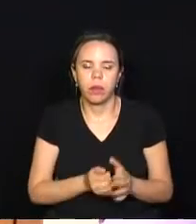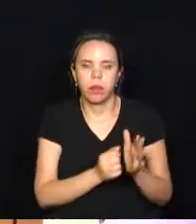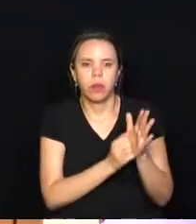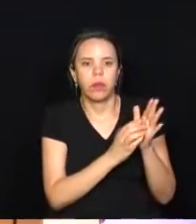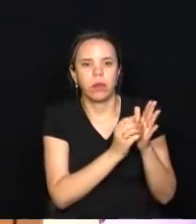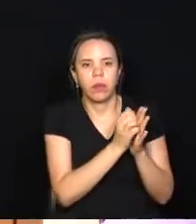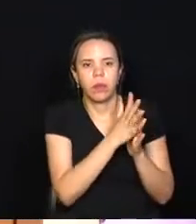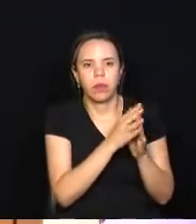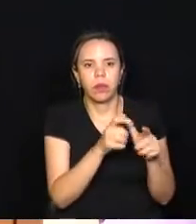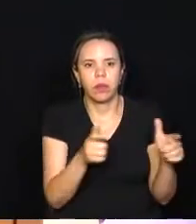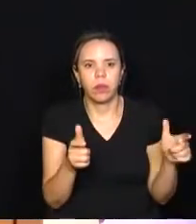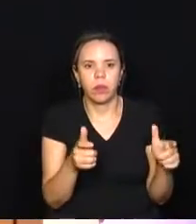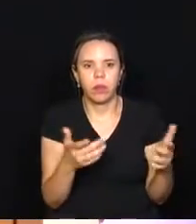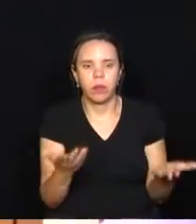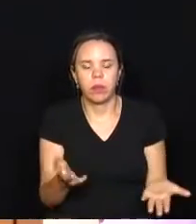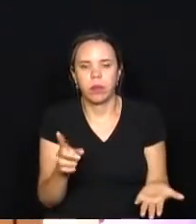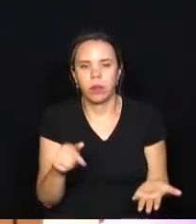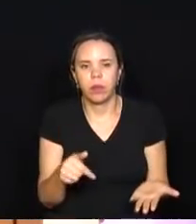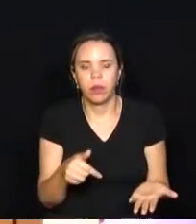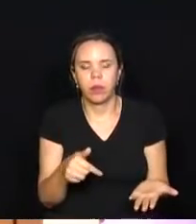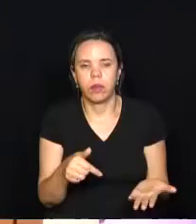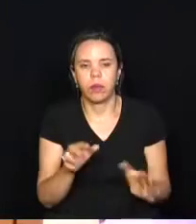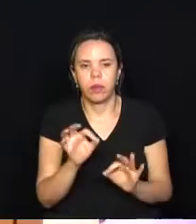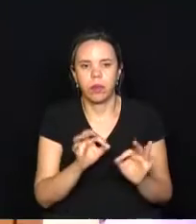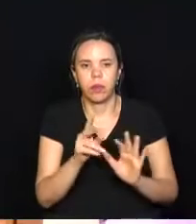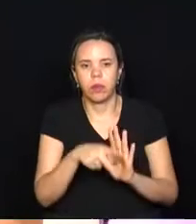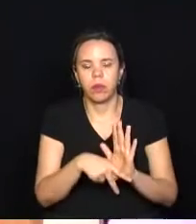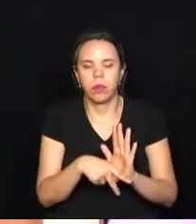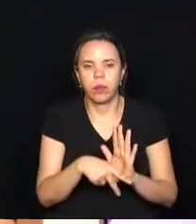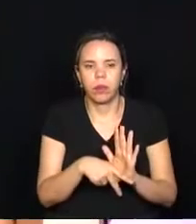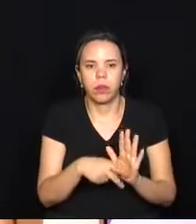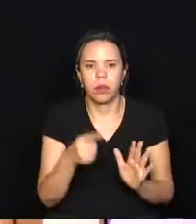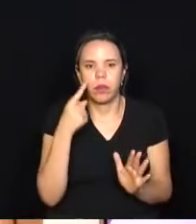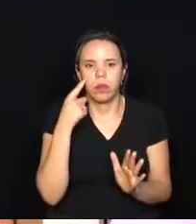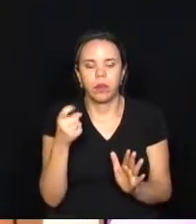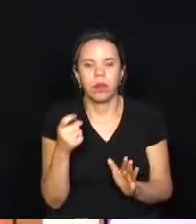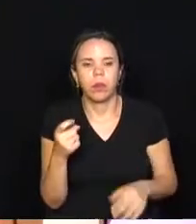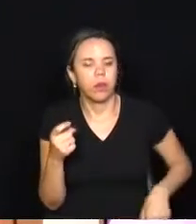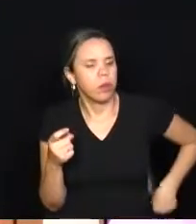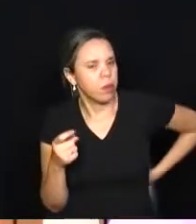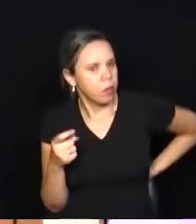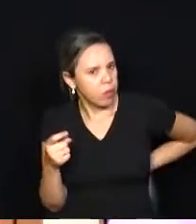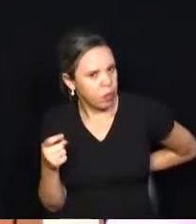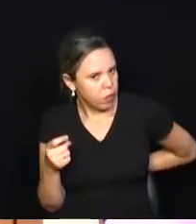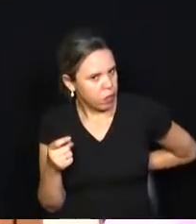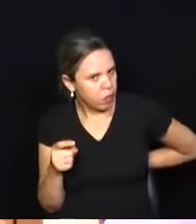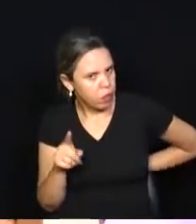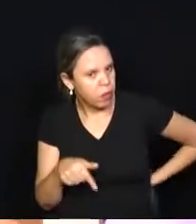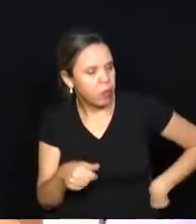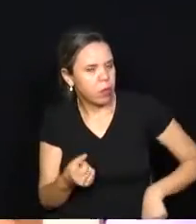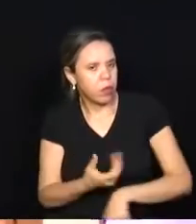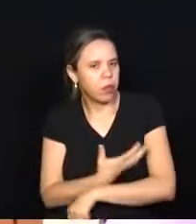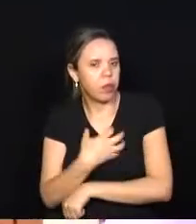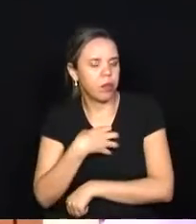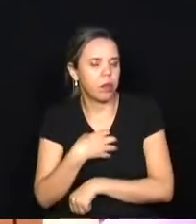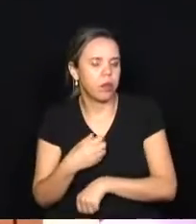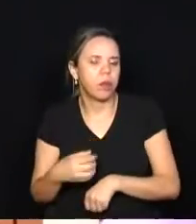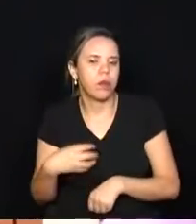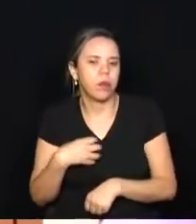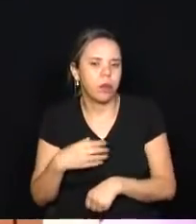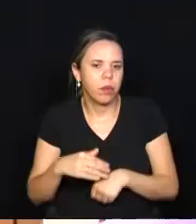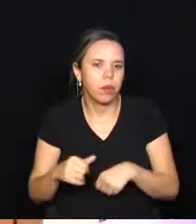burocracias muito grandes. Mas são projetos, tá, muito interessantes, onde a questão afetiva e emocional, elas estão